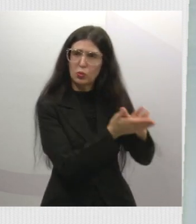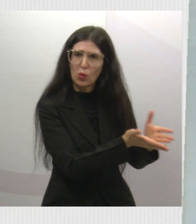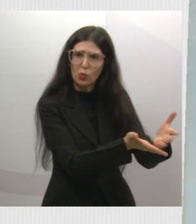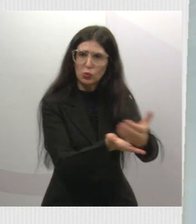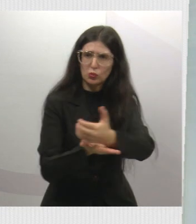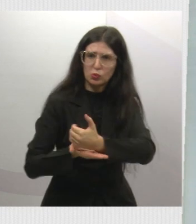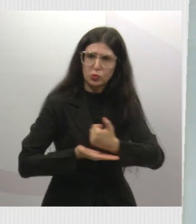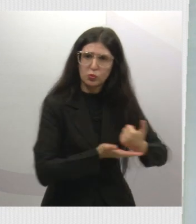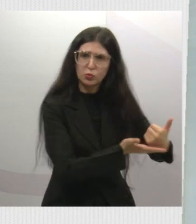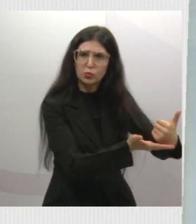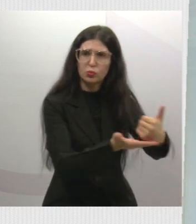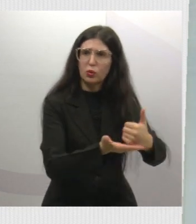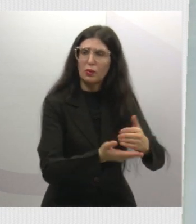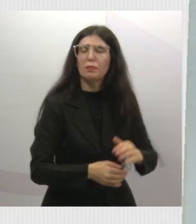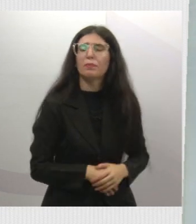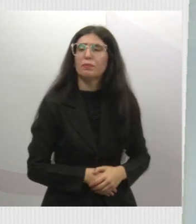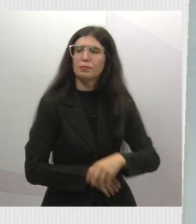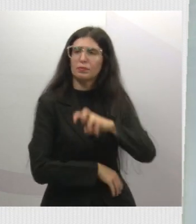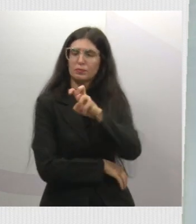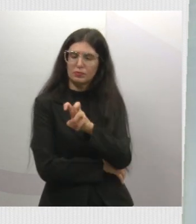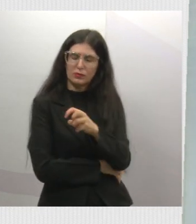2020,